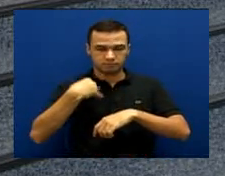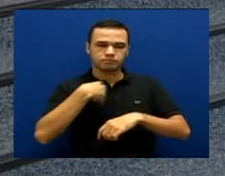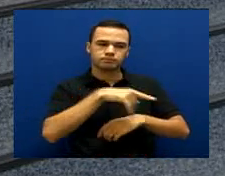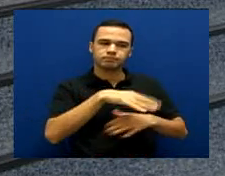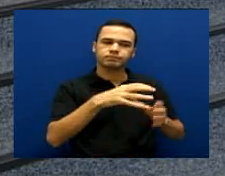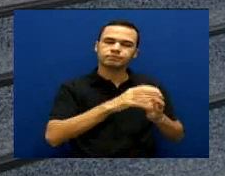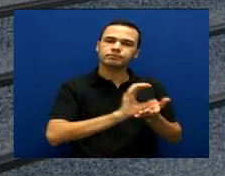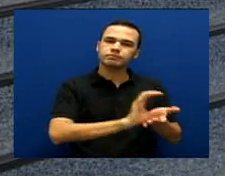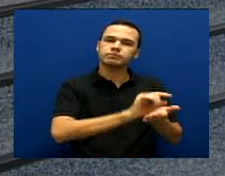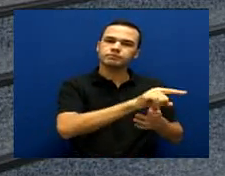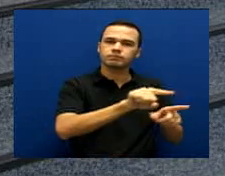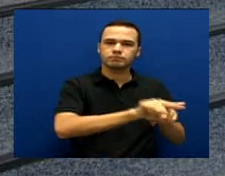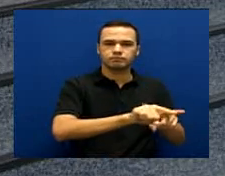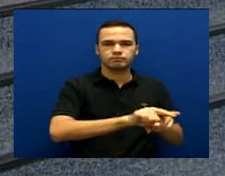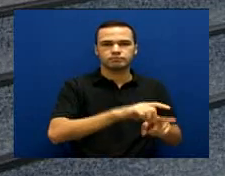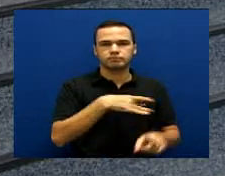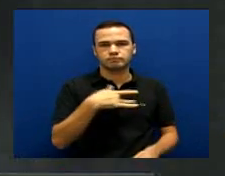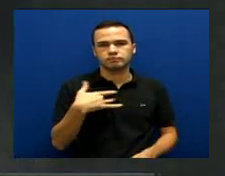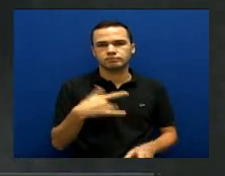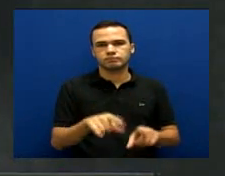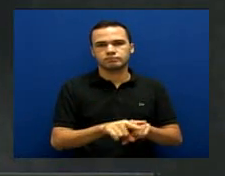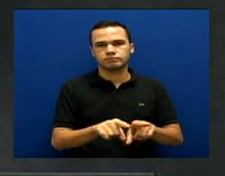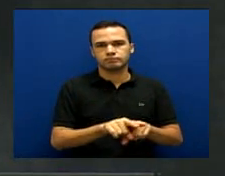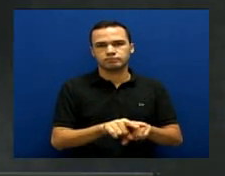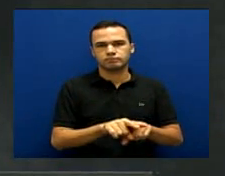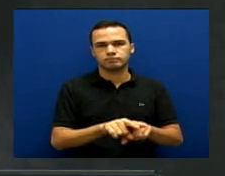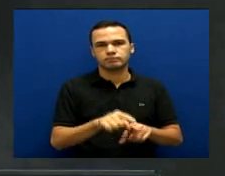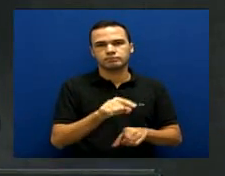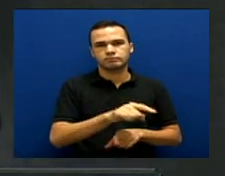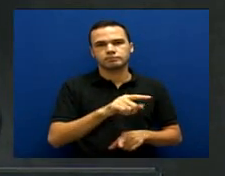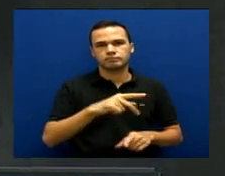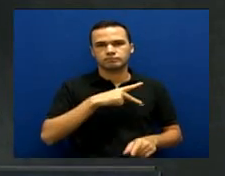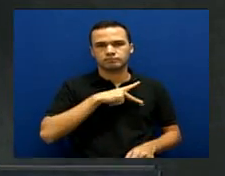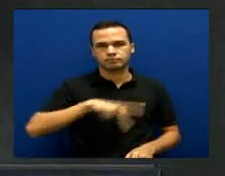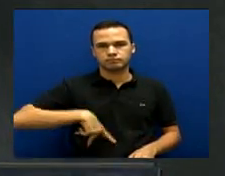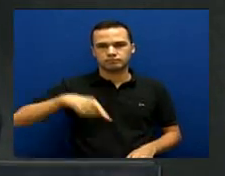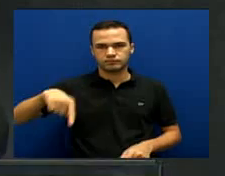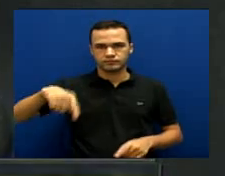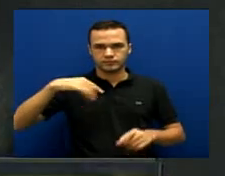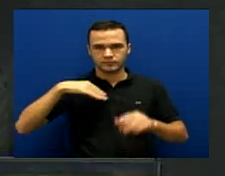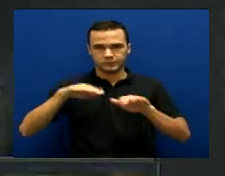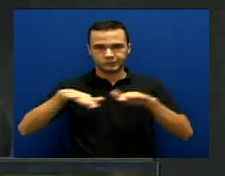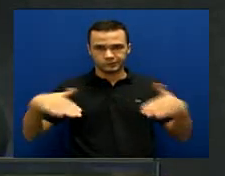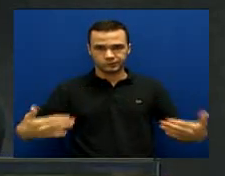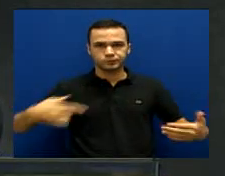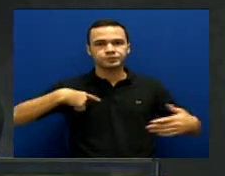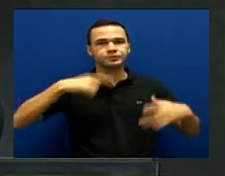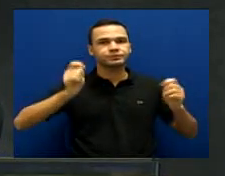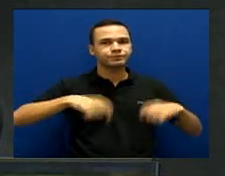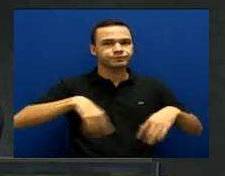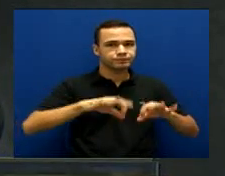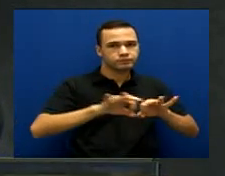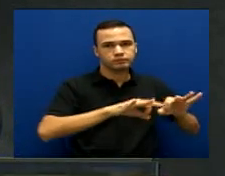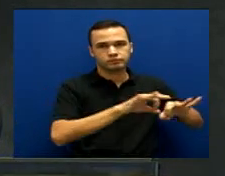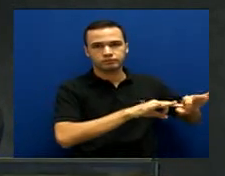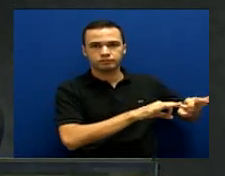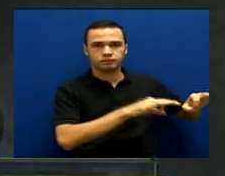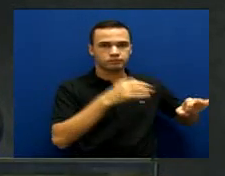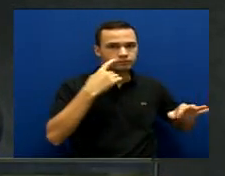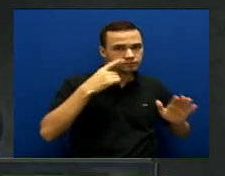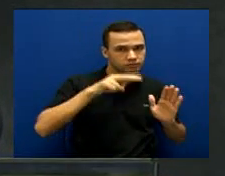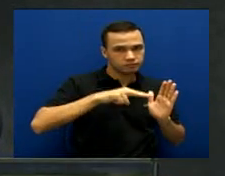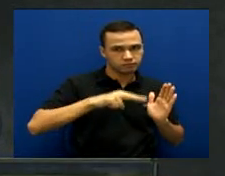comissão também a comissão de saúde e também à presidência da mesa para que seja analisada e